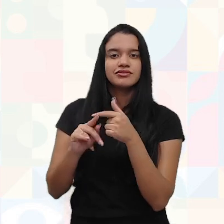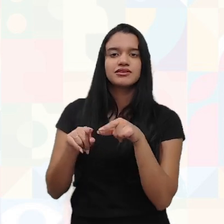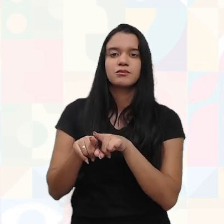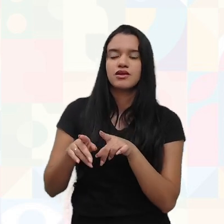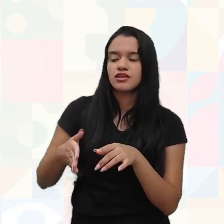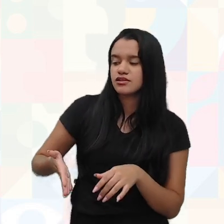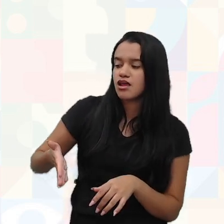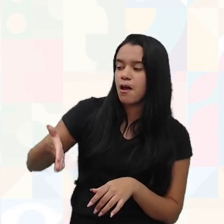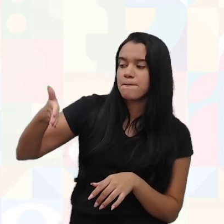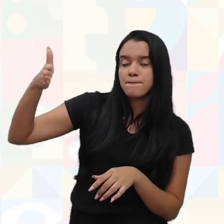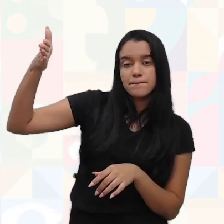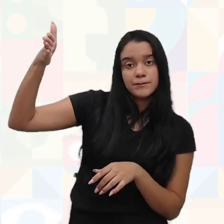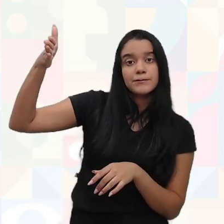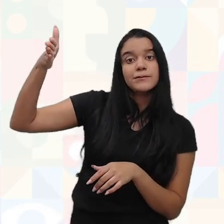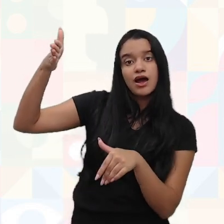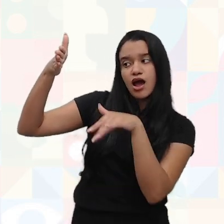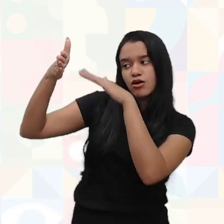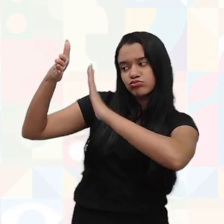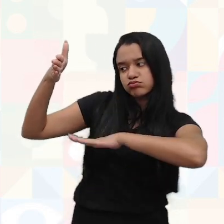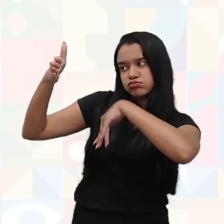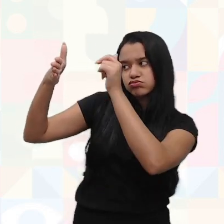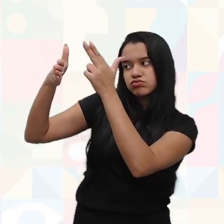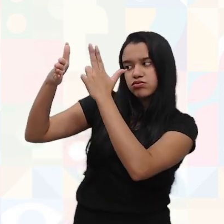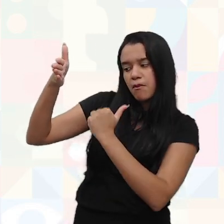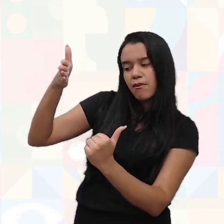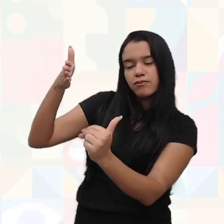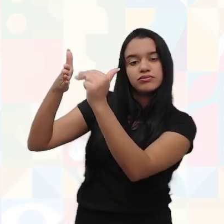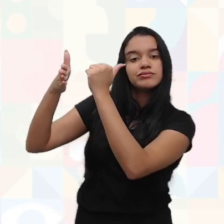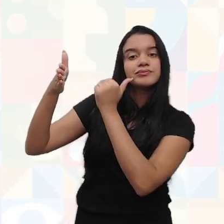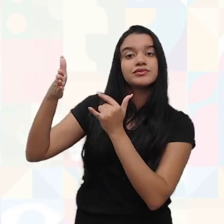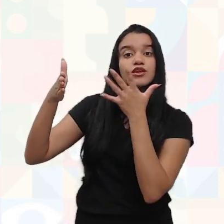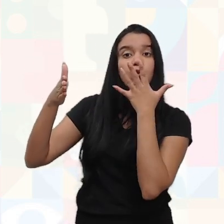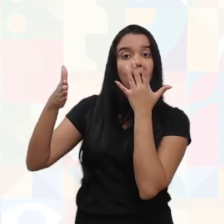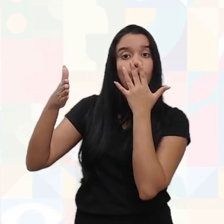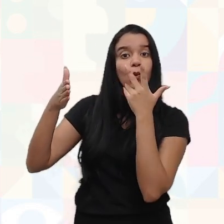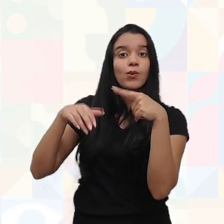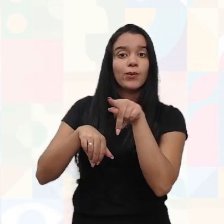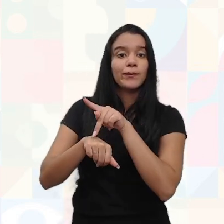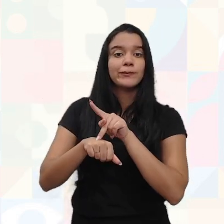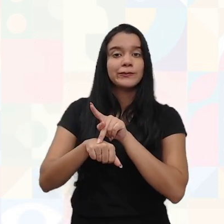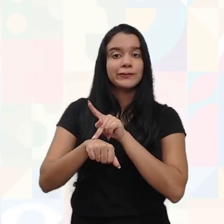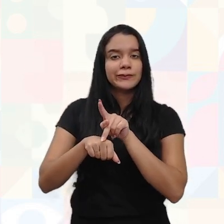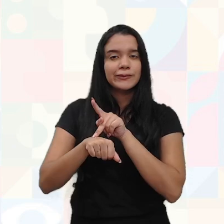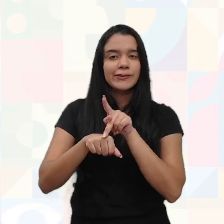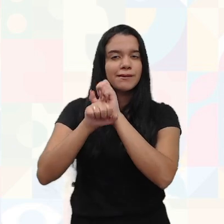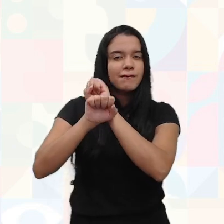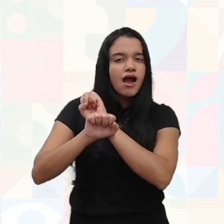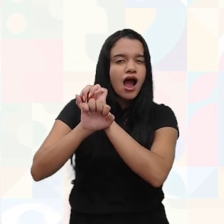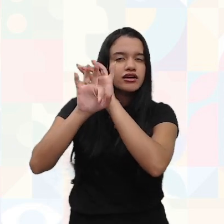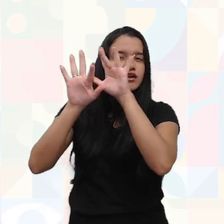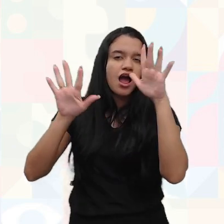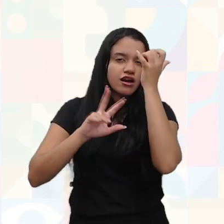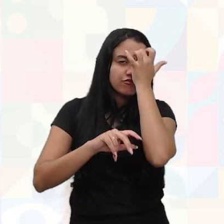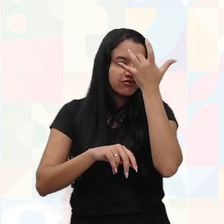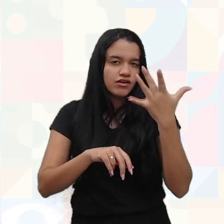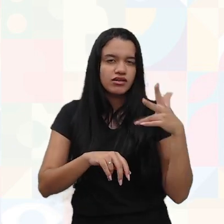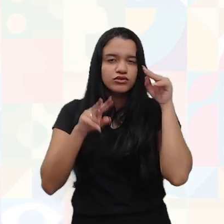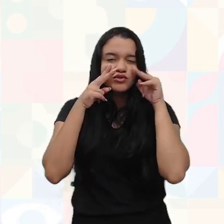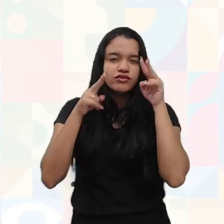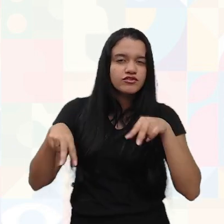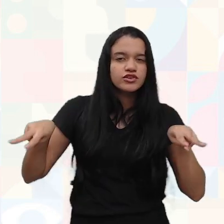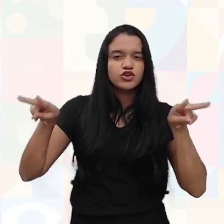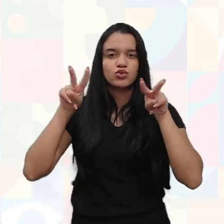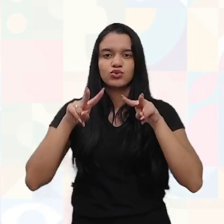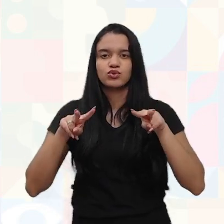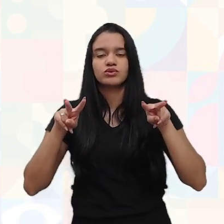paredes cortadas, da planta baixa com a tinta preta, para ficar mais claro, mais fácil de você visualizar,